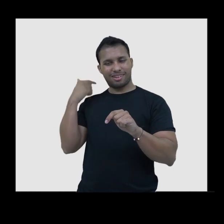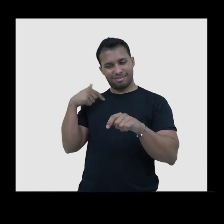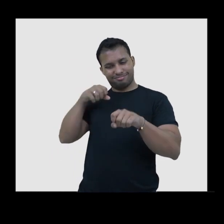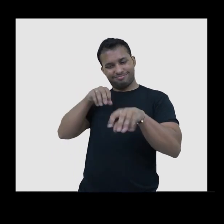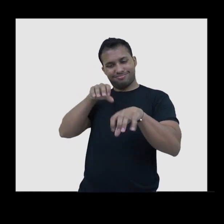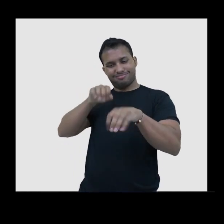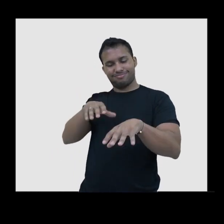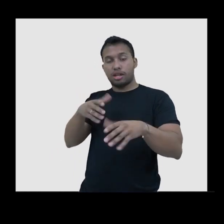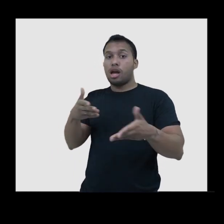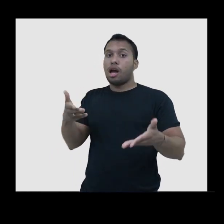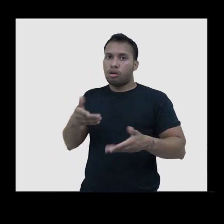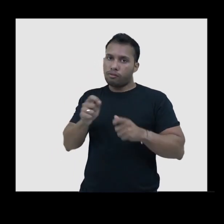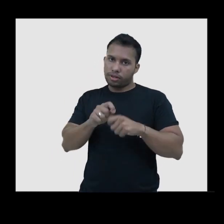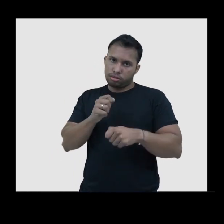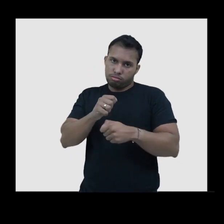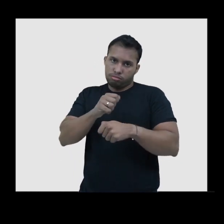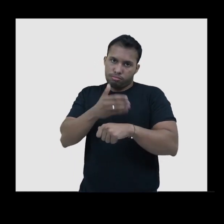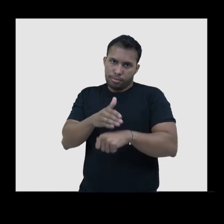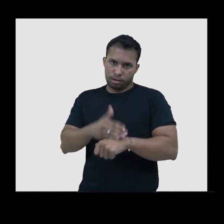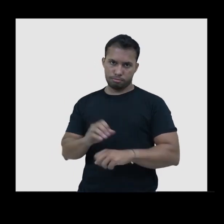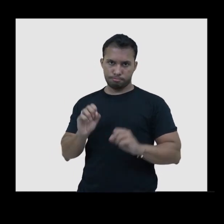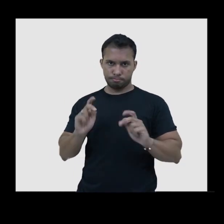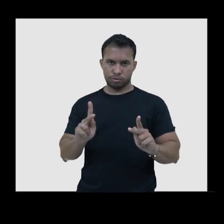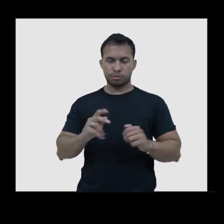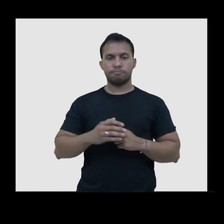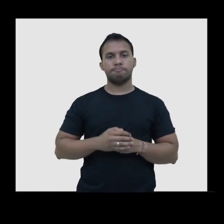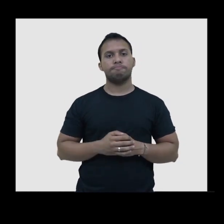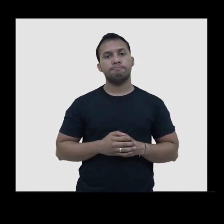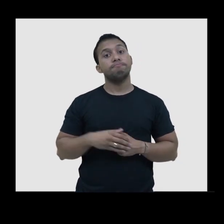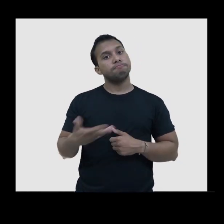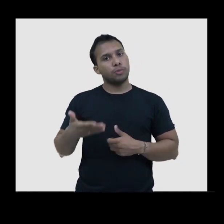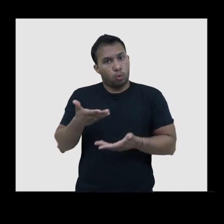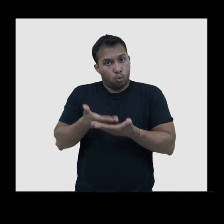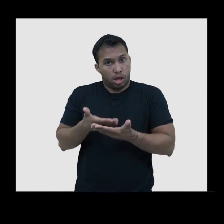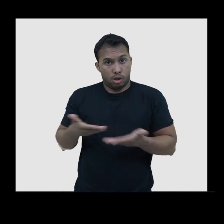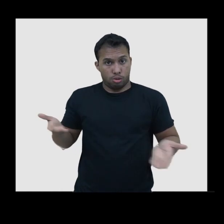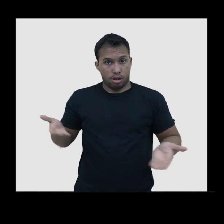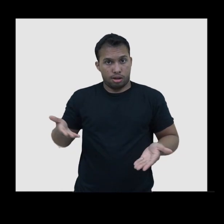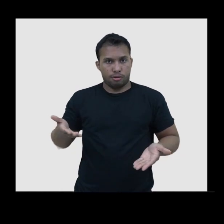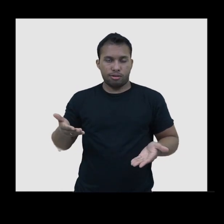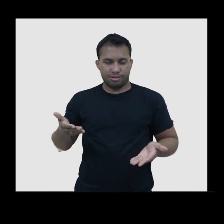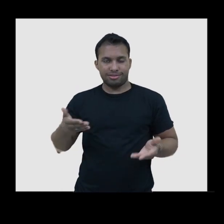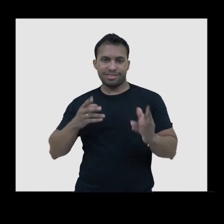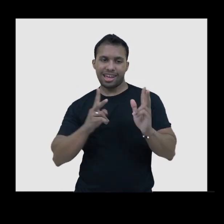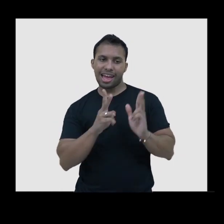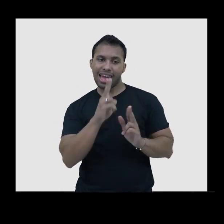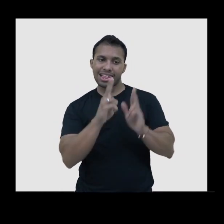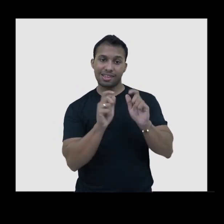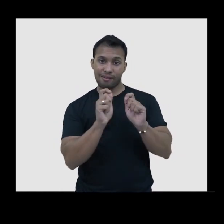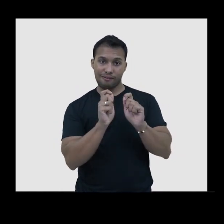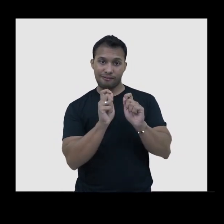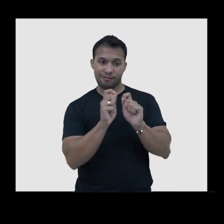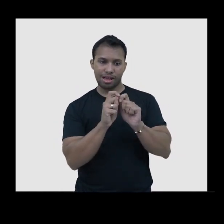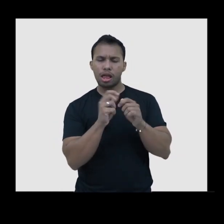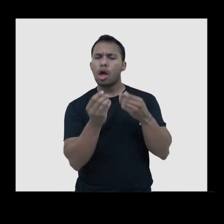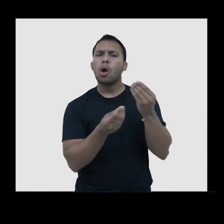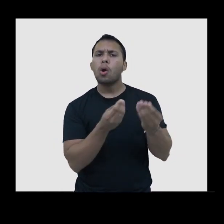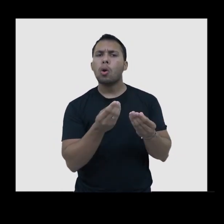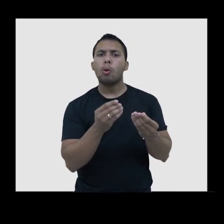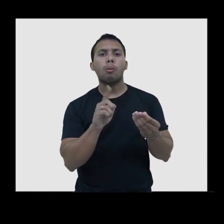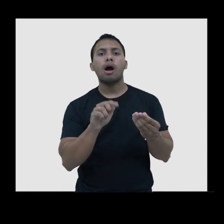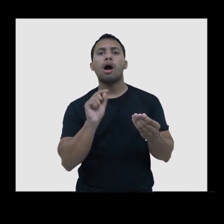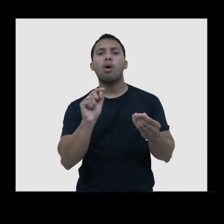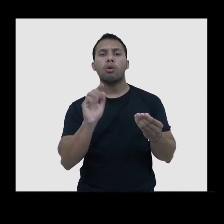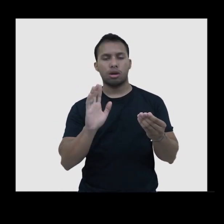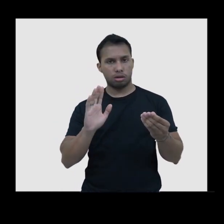que a gente viu até agora. A edição que faremos nessa aula será acrescentar uma janela de